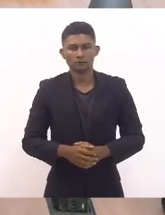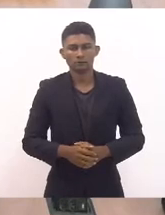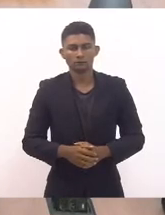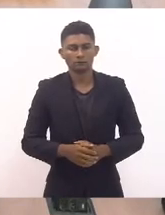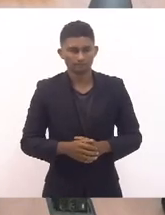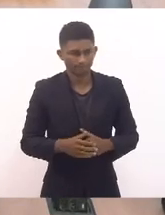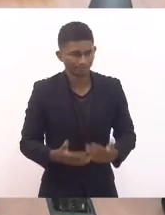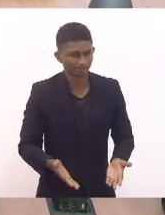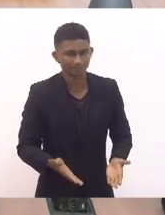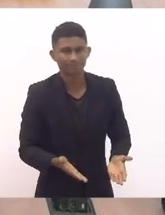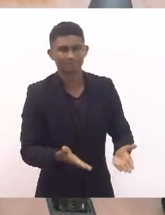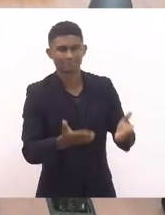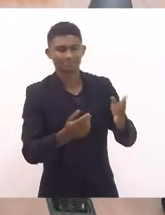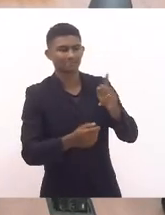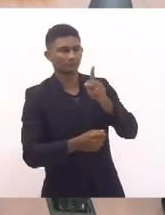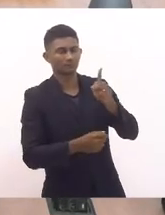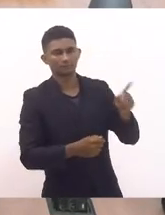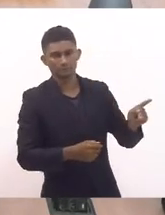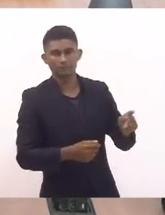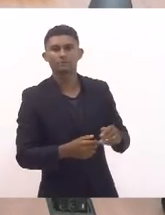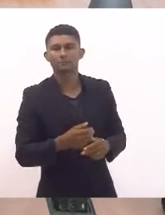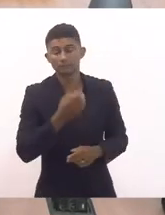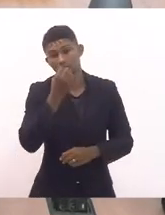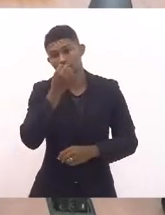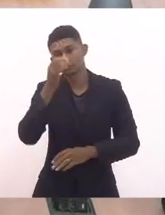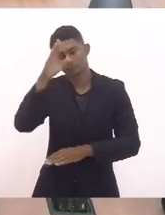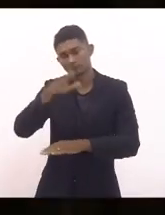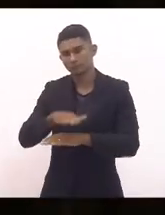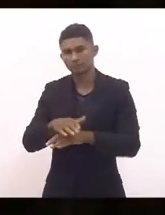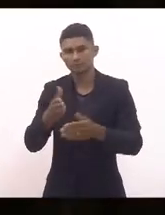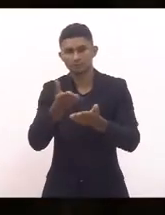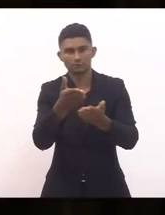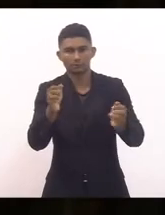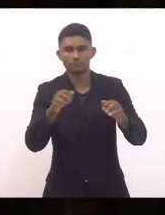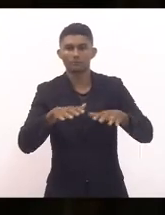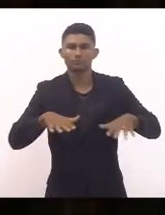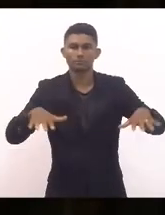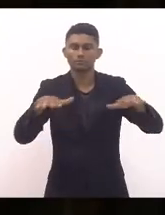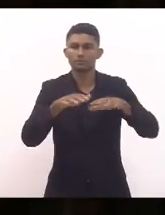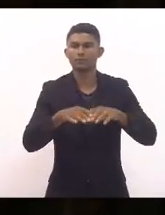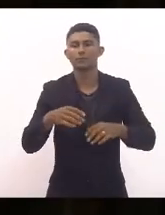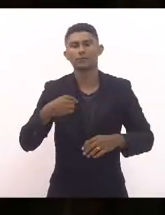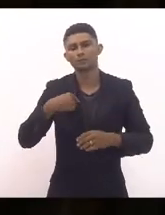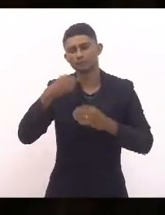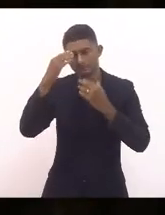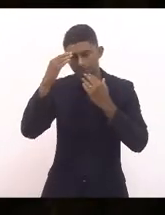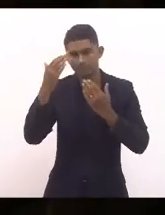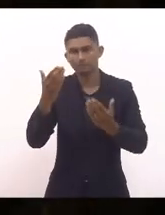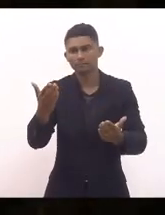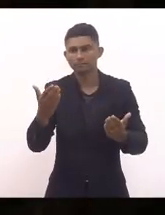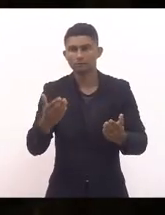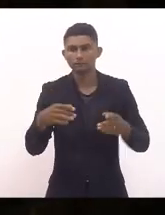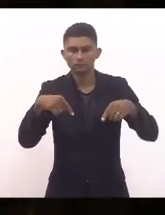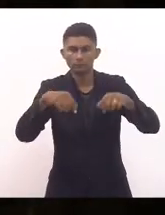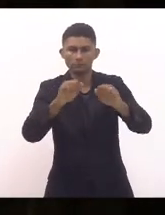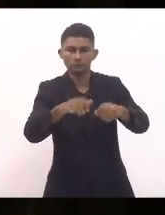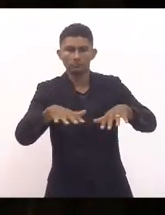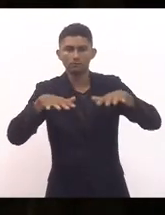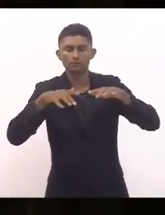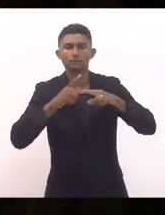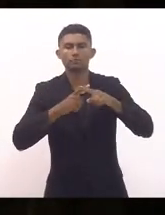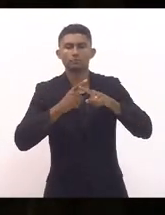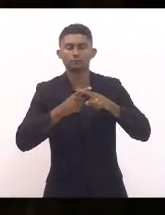Deputada presidente Tia Ju, boa tarde a todos. Eu gostaria de agradecer ao plenário pela